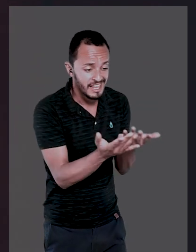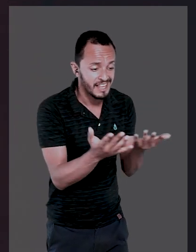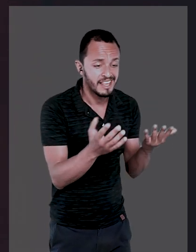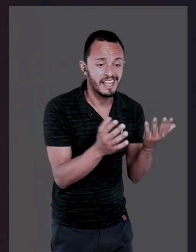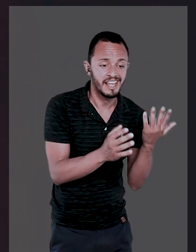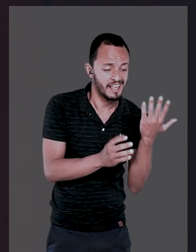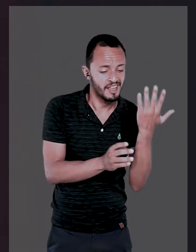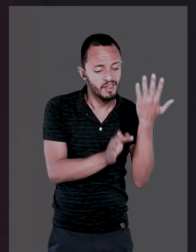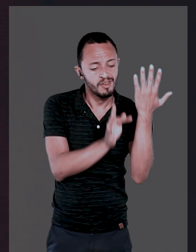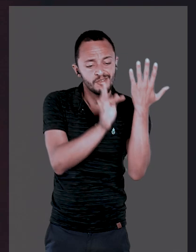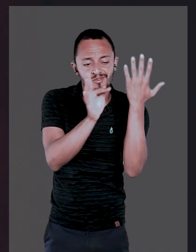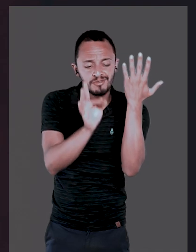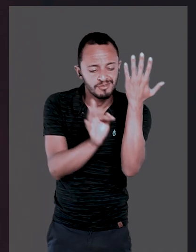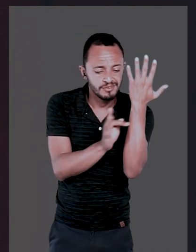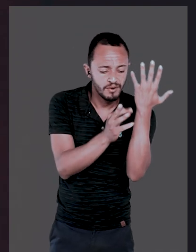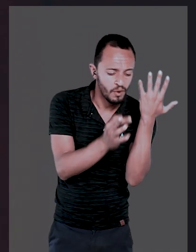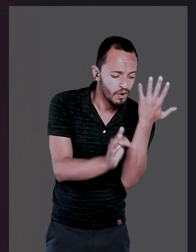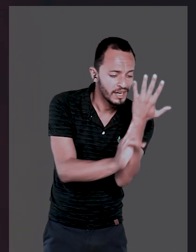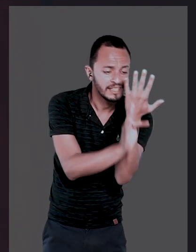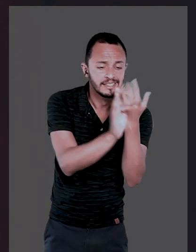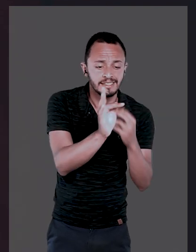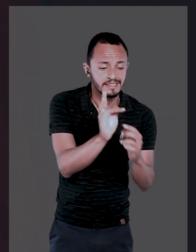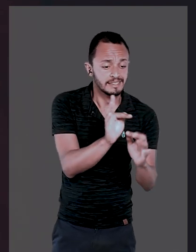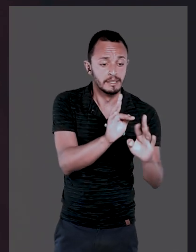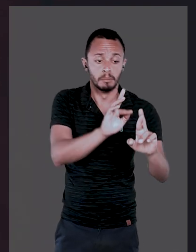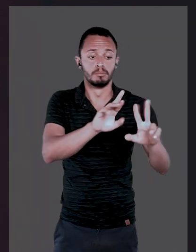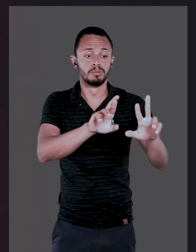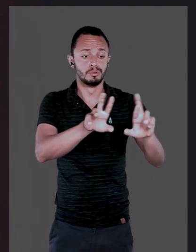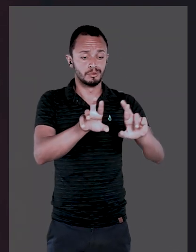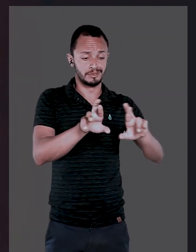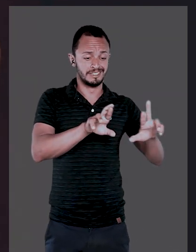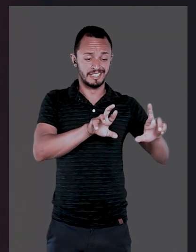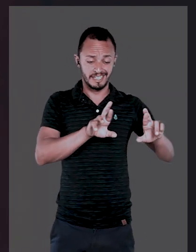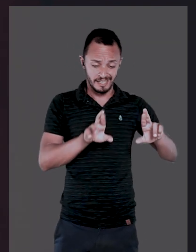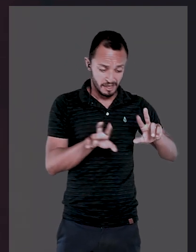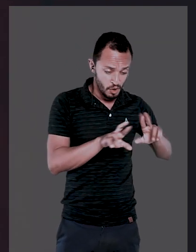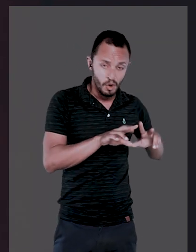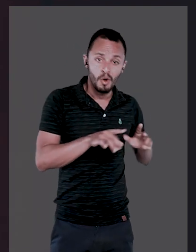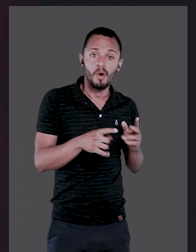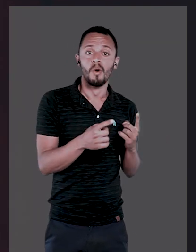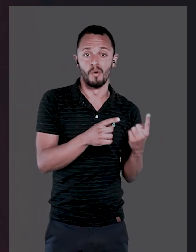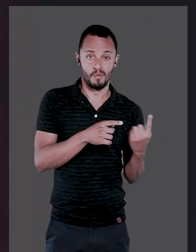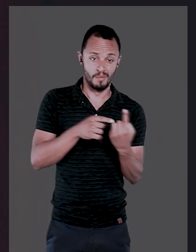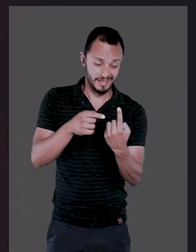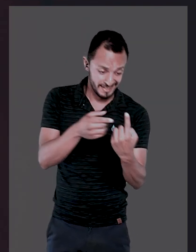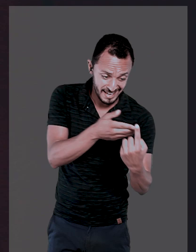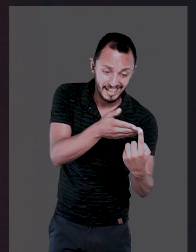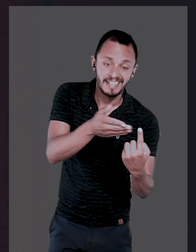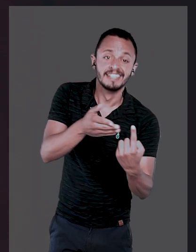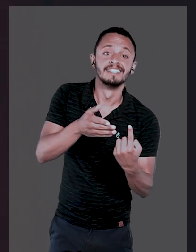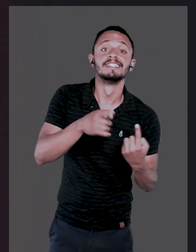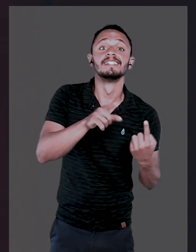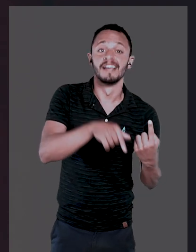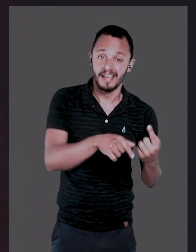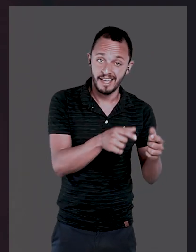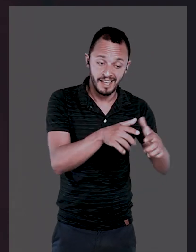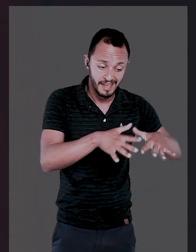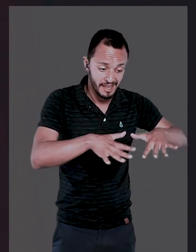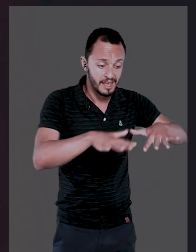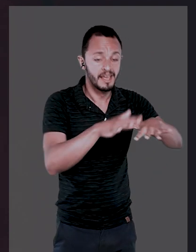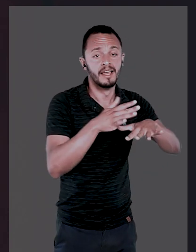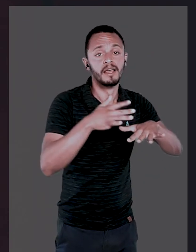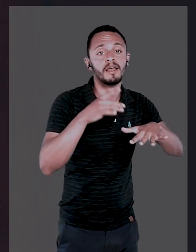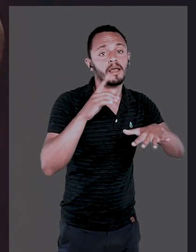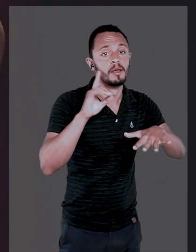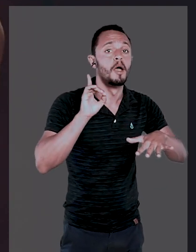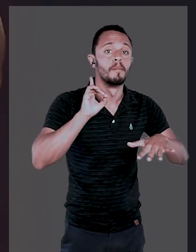lançou, nasceram lindas orquídeas, orquídeas tão desiguais. Uma delas